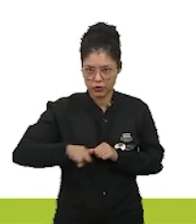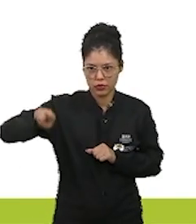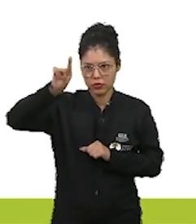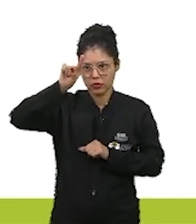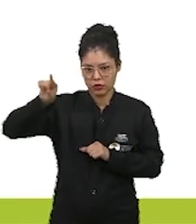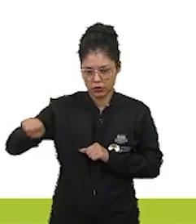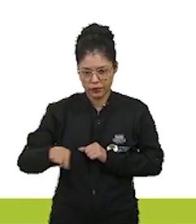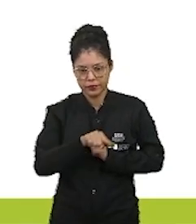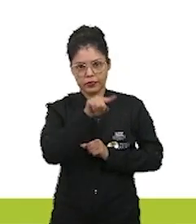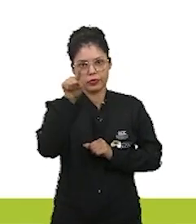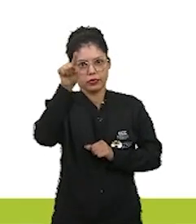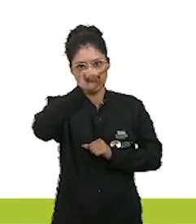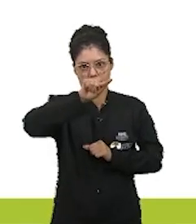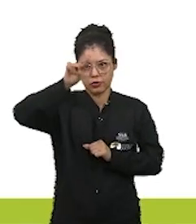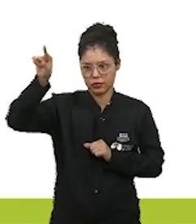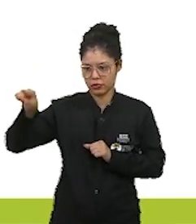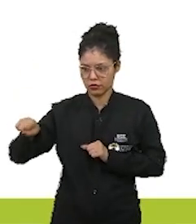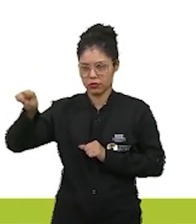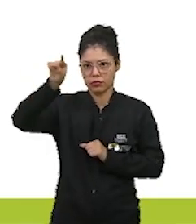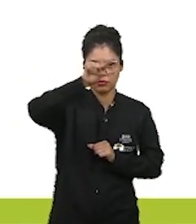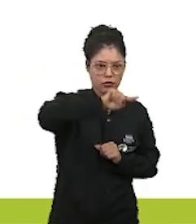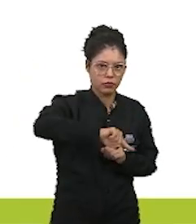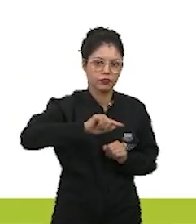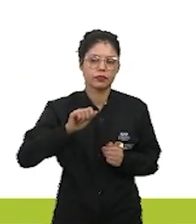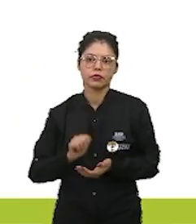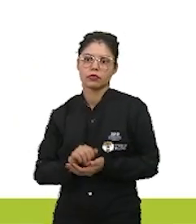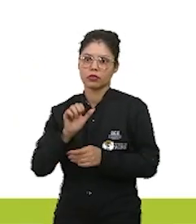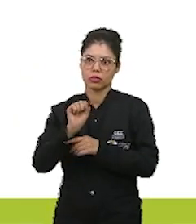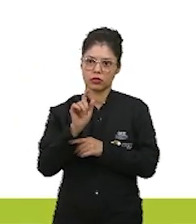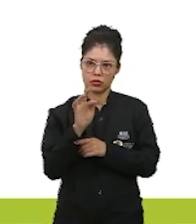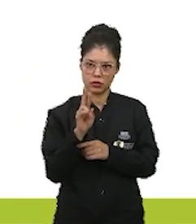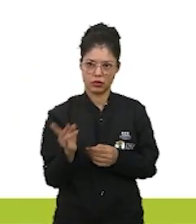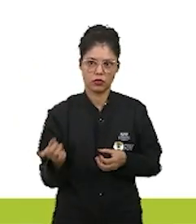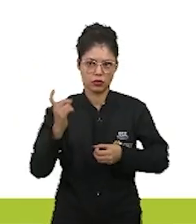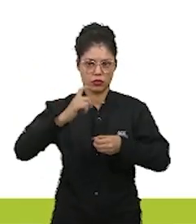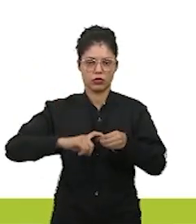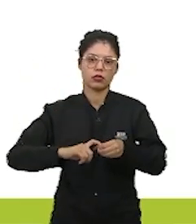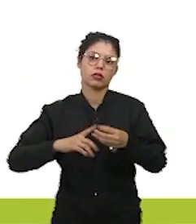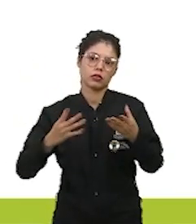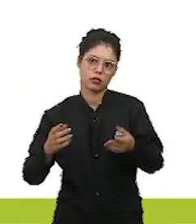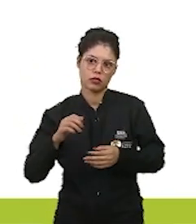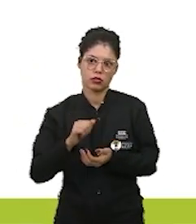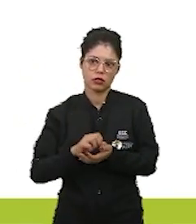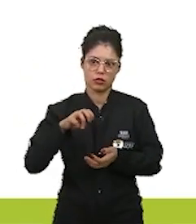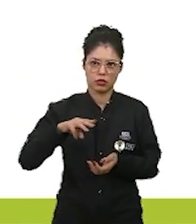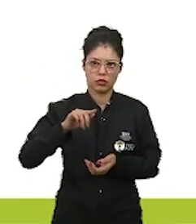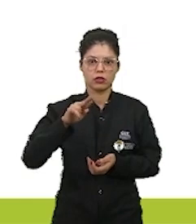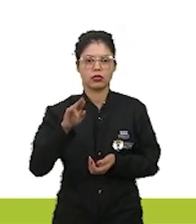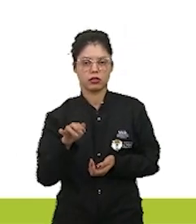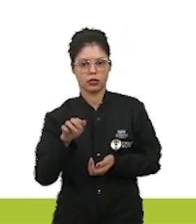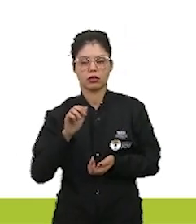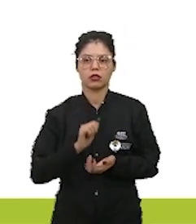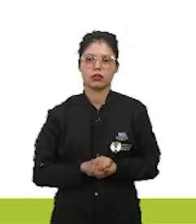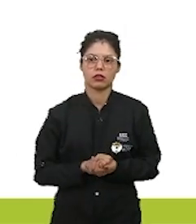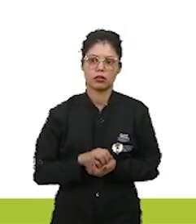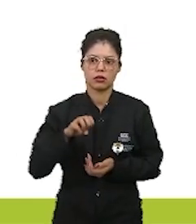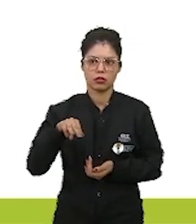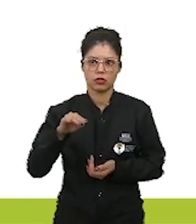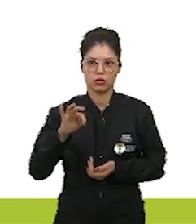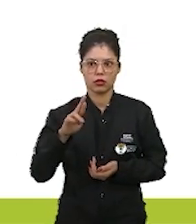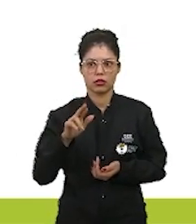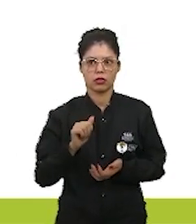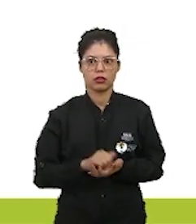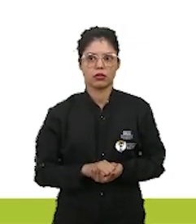O que não acontece é de uma rocha sedimentar voltar a ser uma rocha magmática ou uma rocha